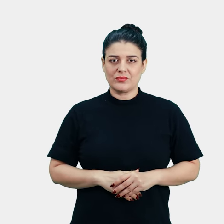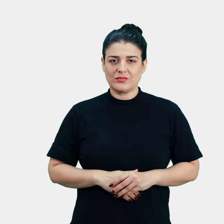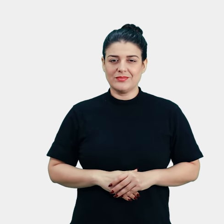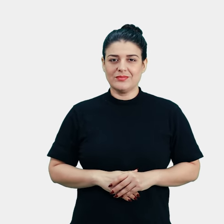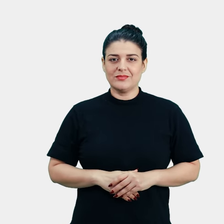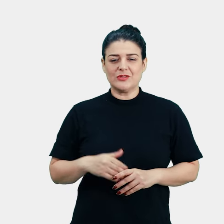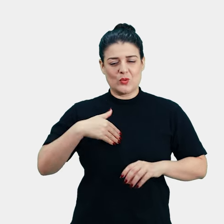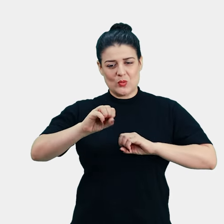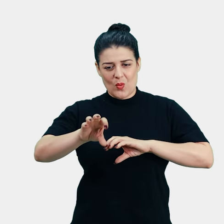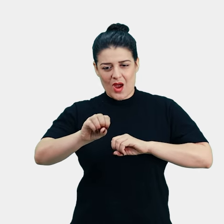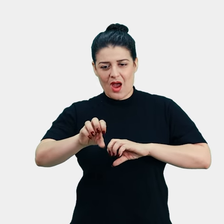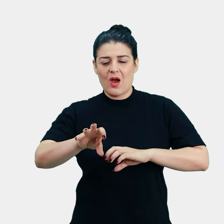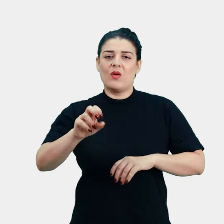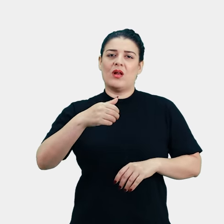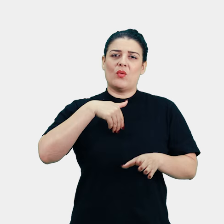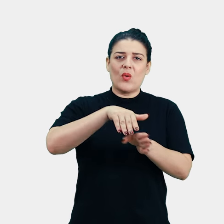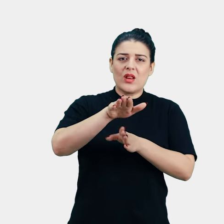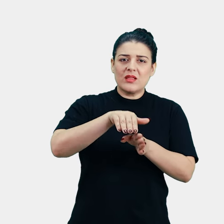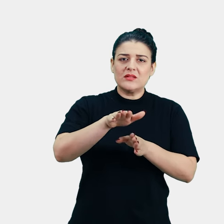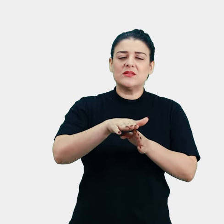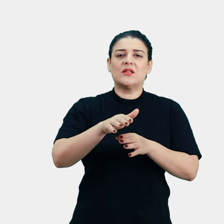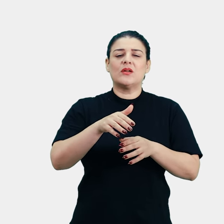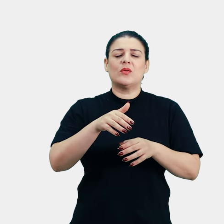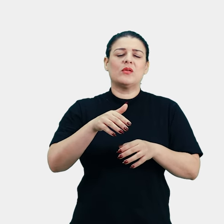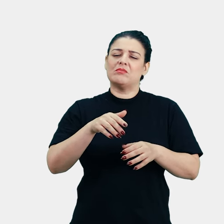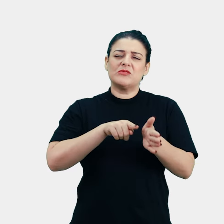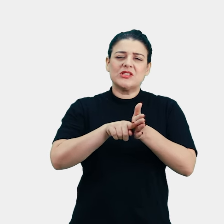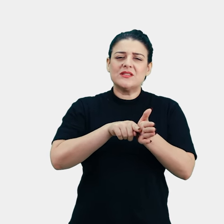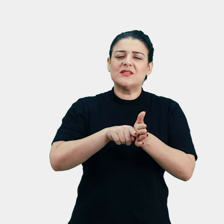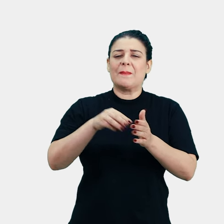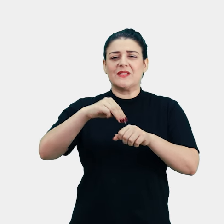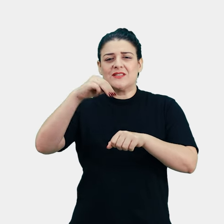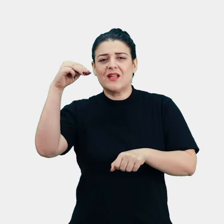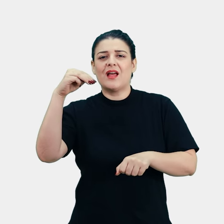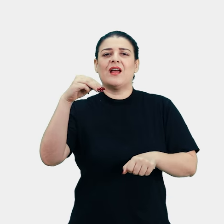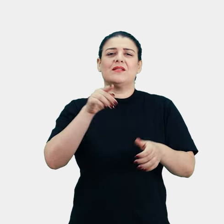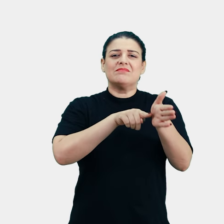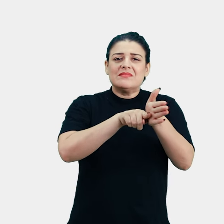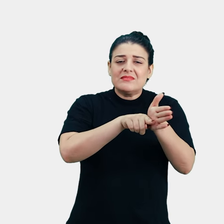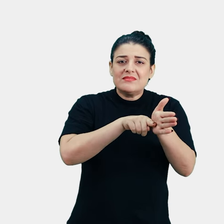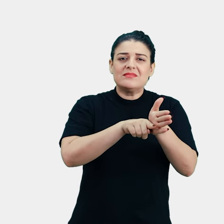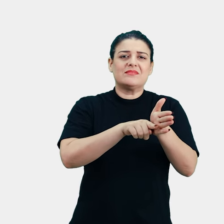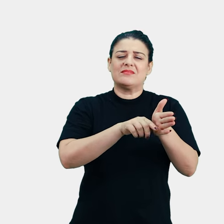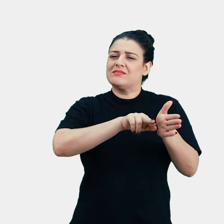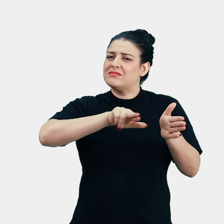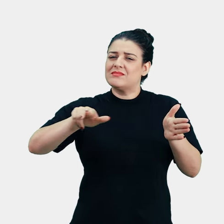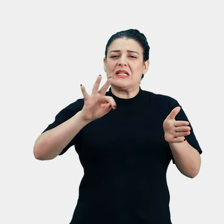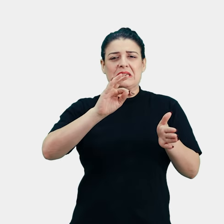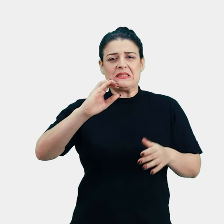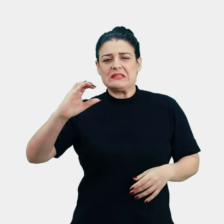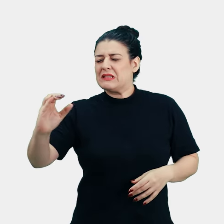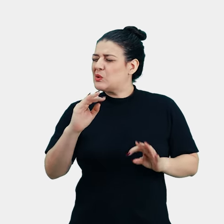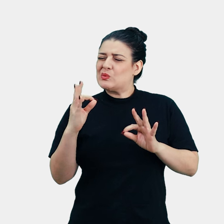Para alunos que eu dou aula, alunos que eu oriento em trabalhos de mestrado, iniciação científica, trabalho de conclusão de